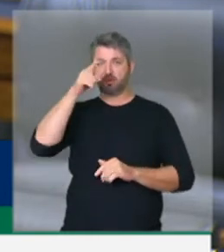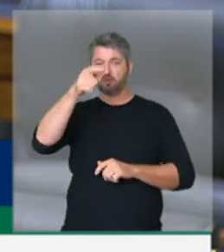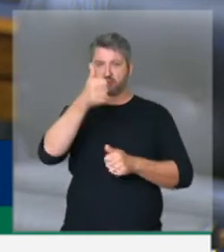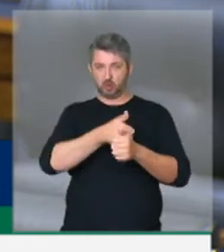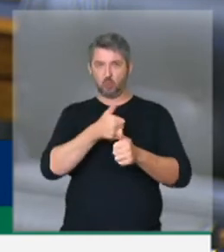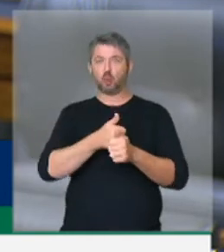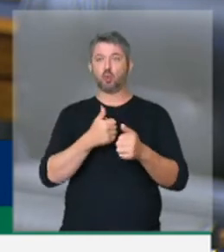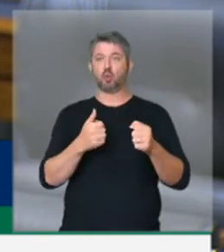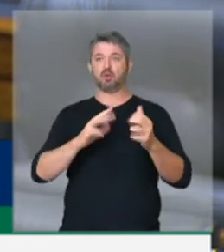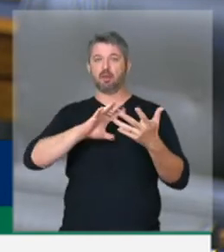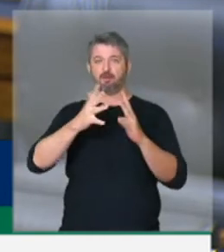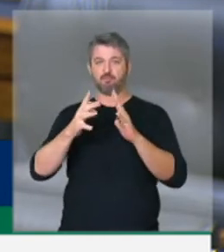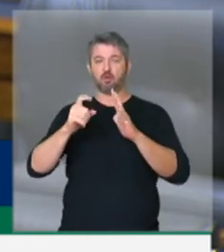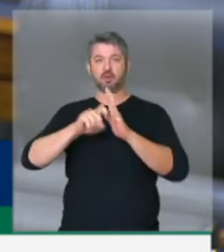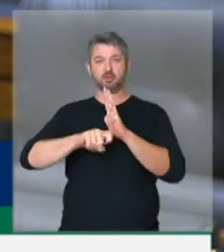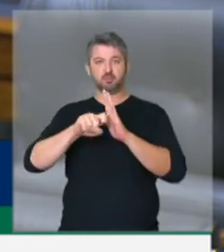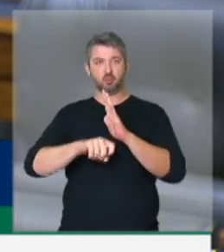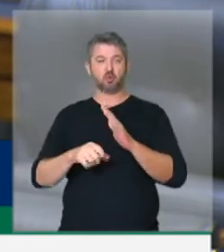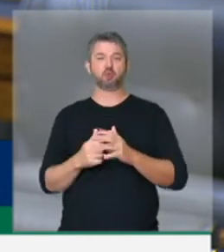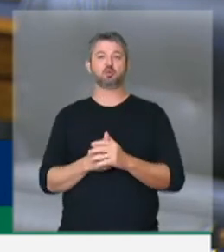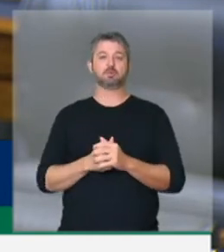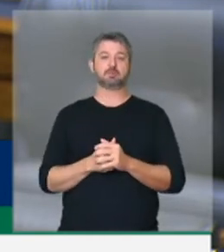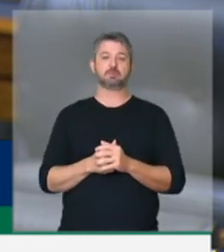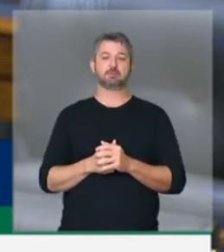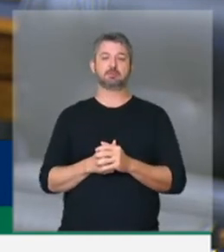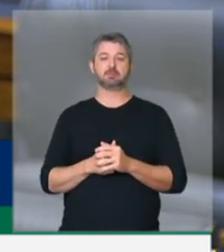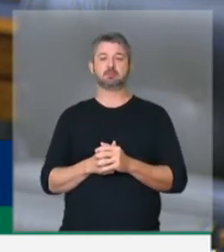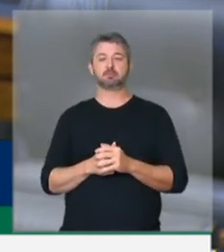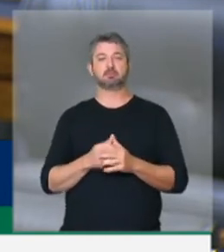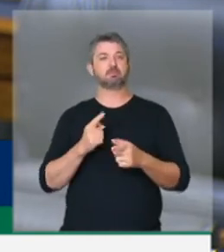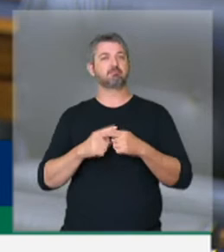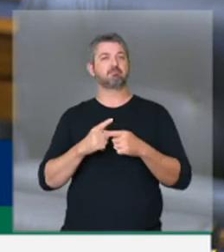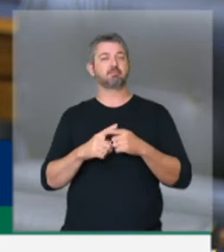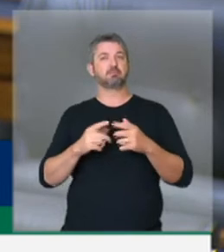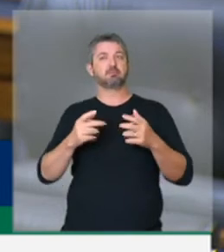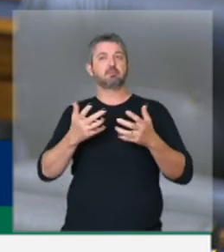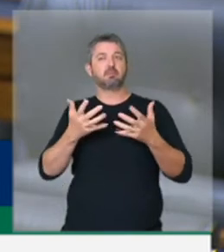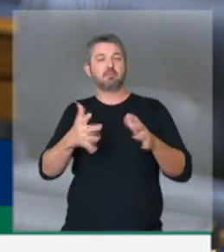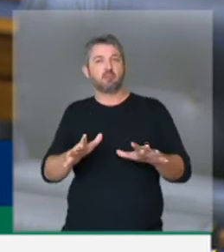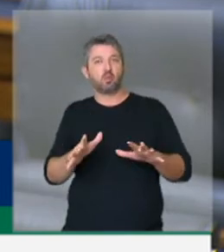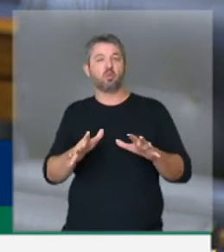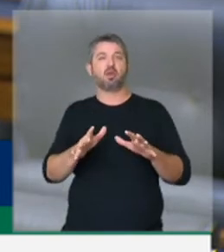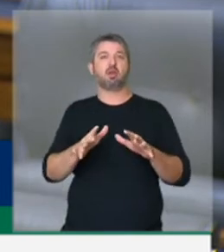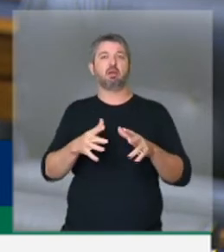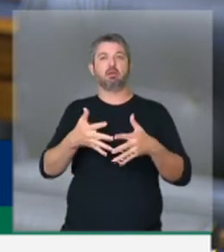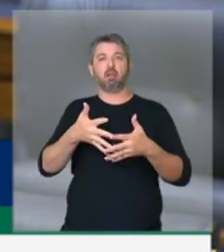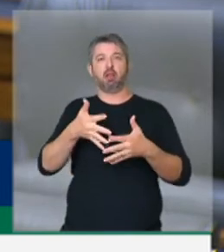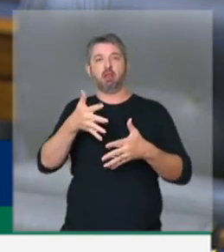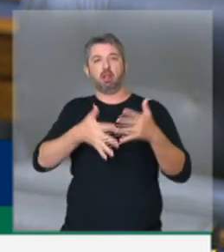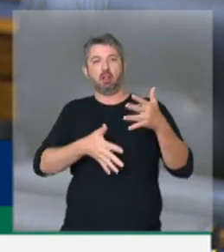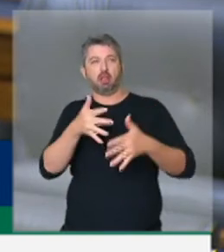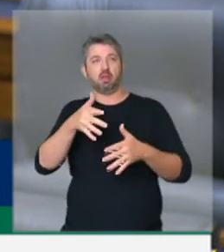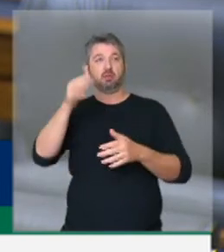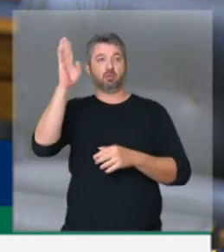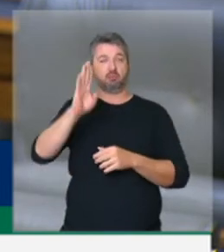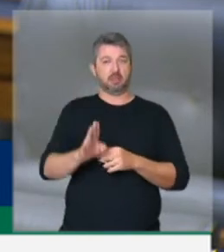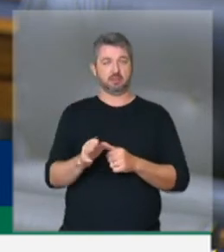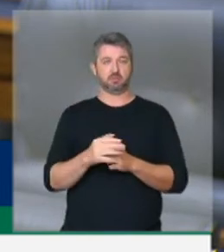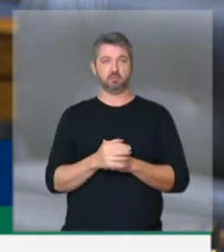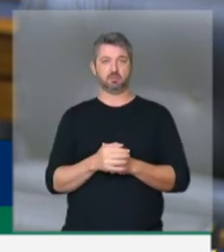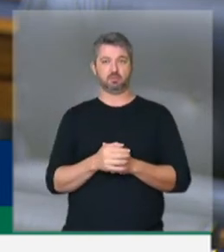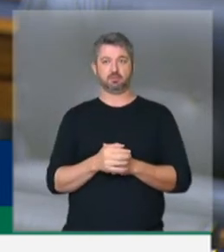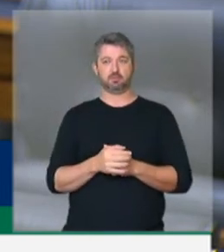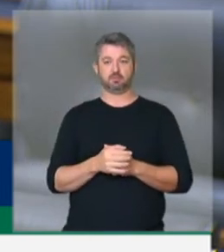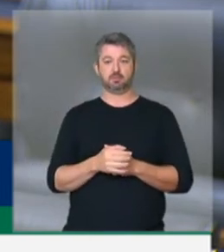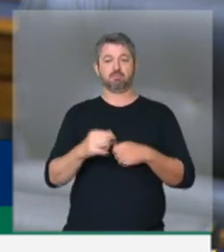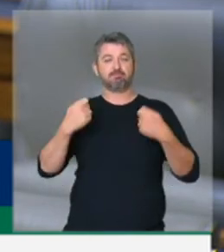área da reforma tributária, para não causar uma disfunção no nosso país. Nós temos